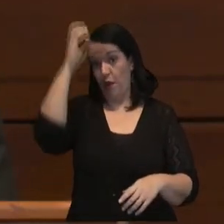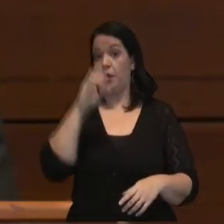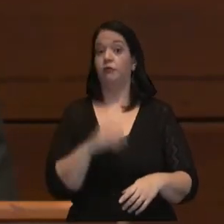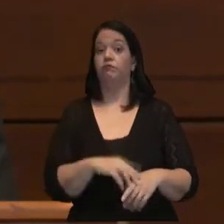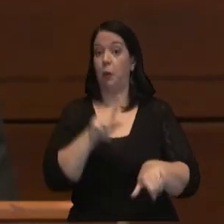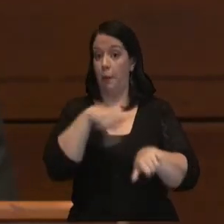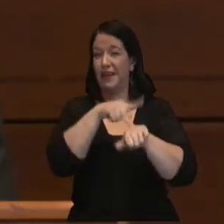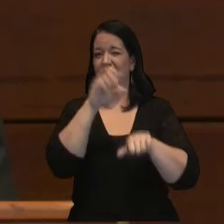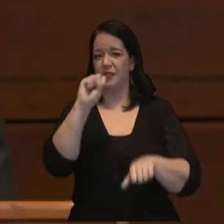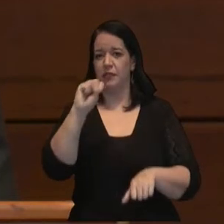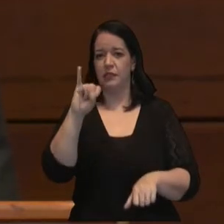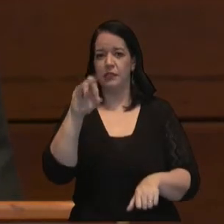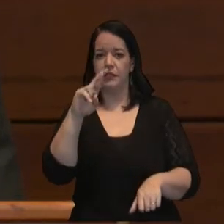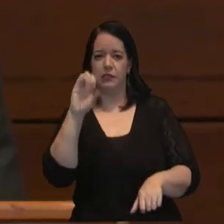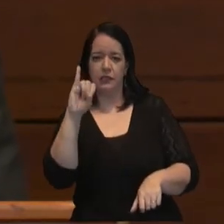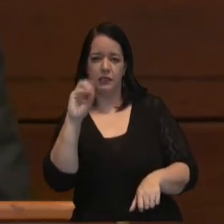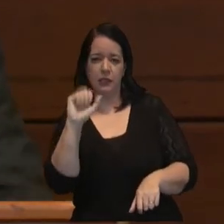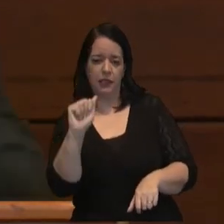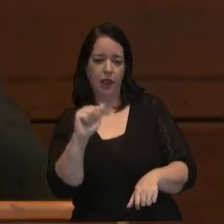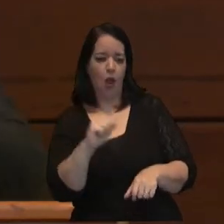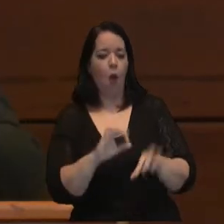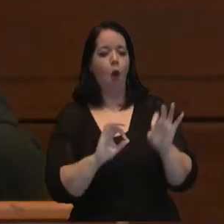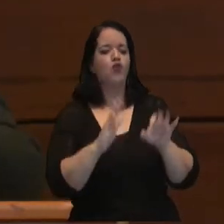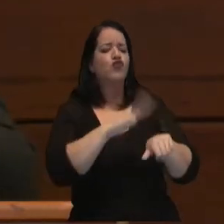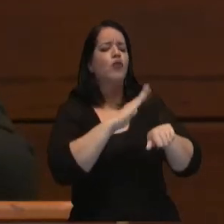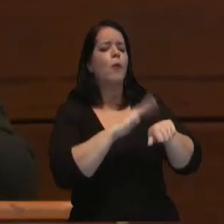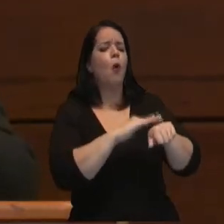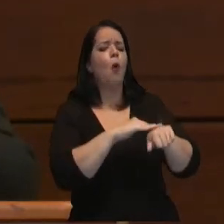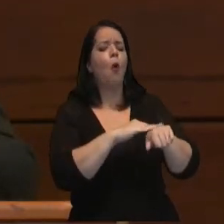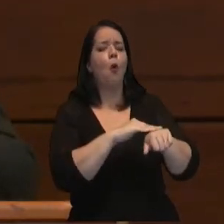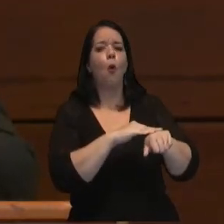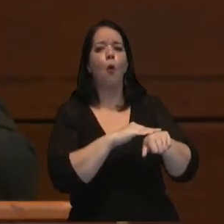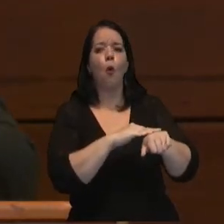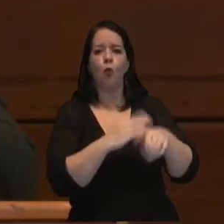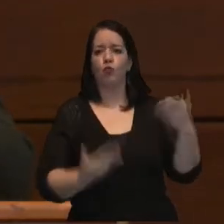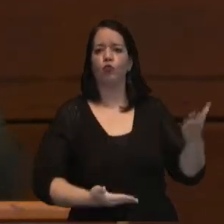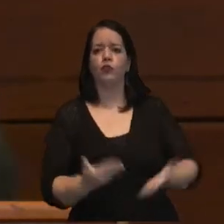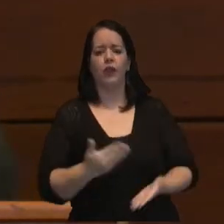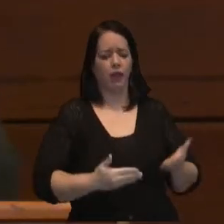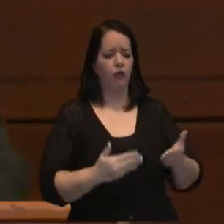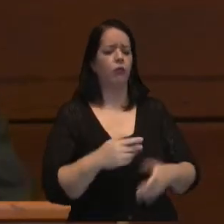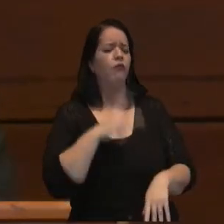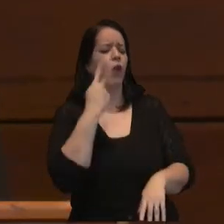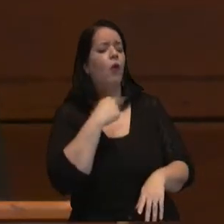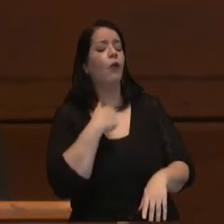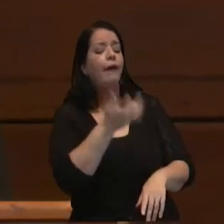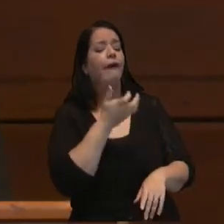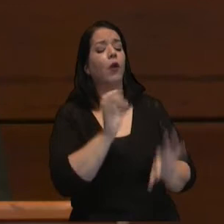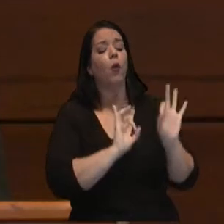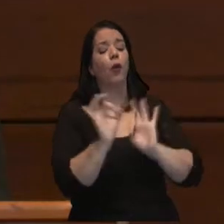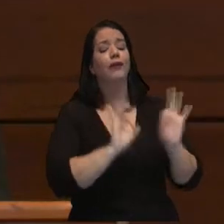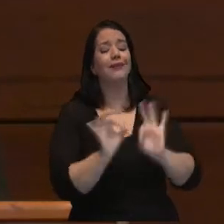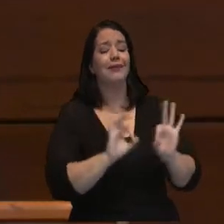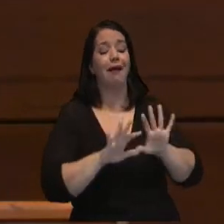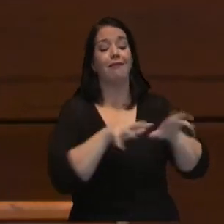é interessante que o homem de Deus, Eliseu, mandava dizer ao